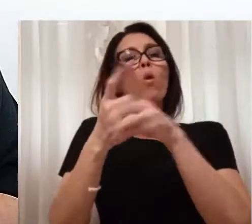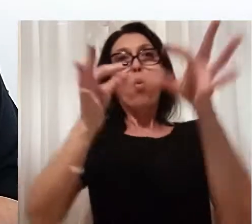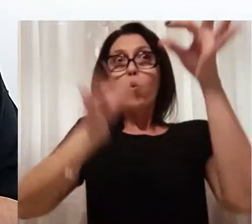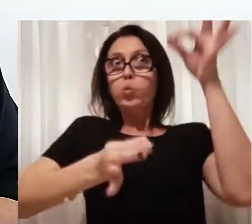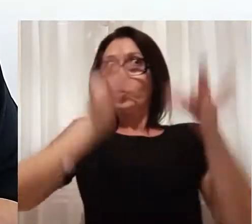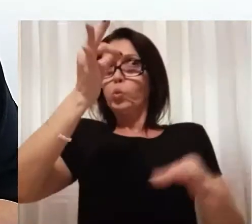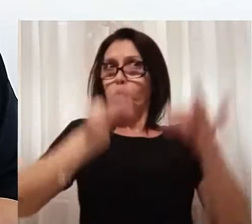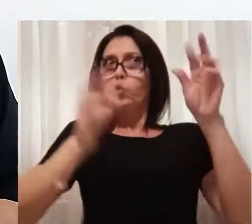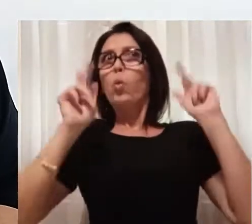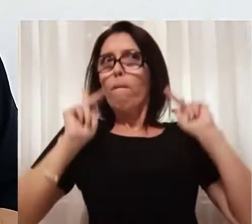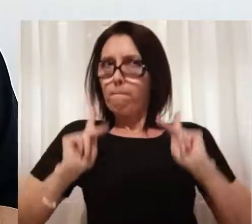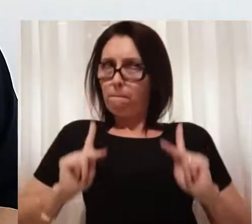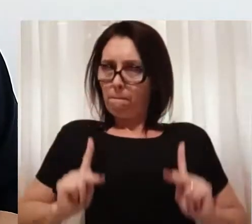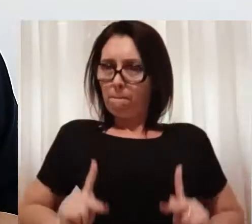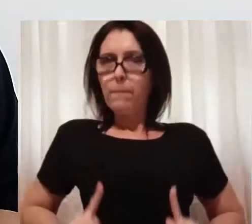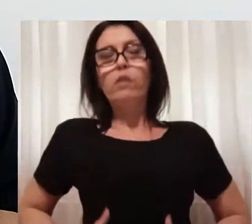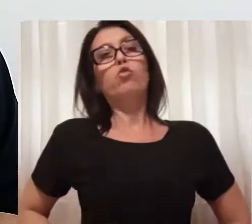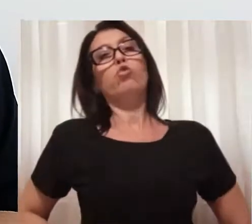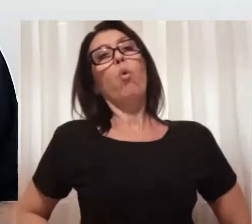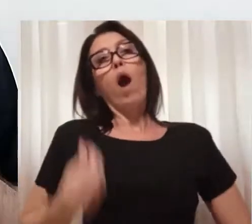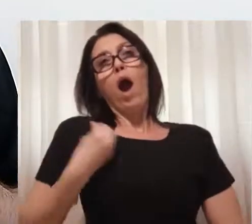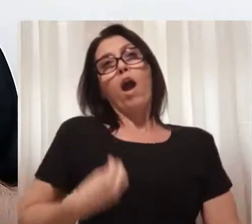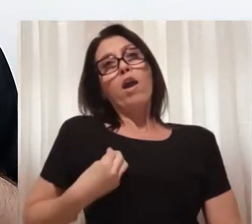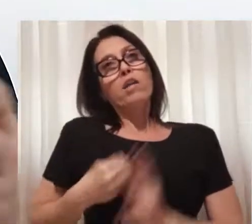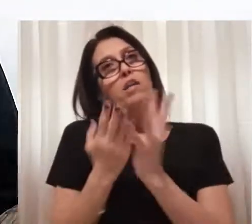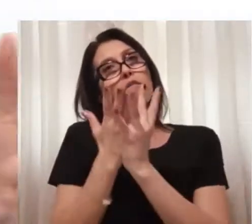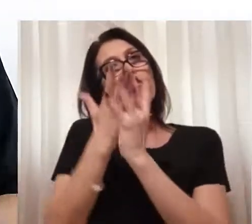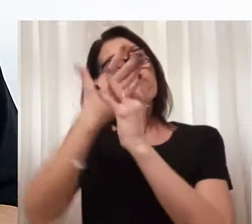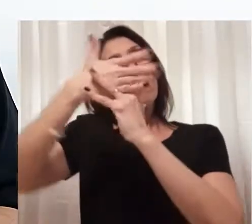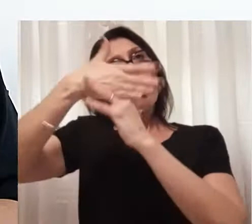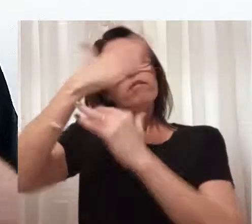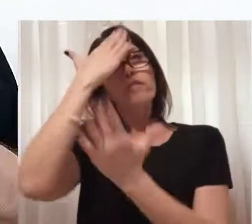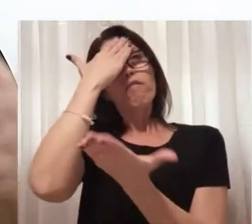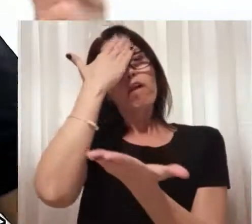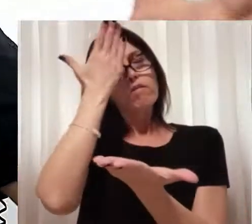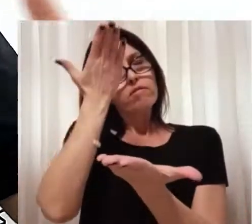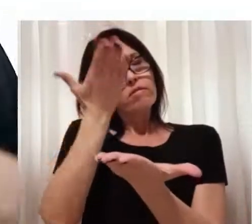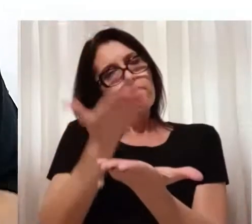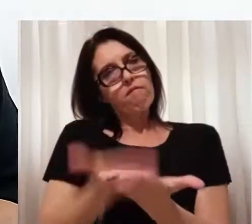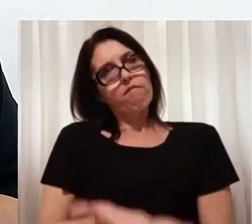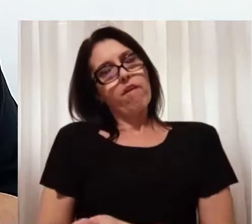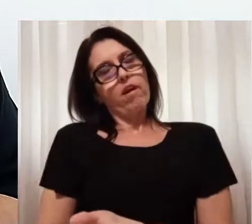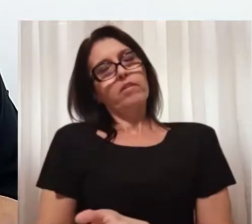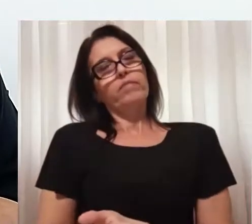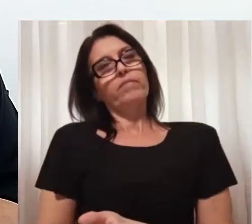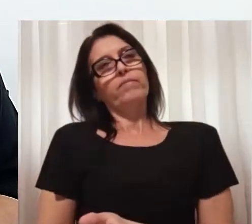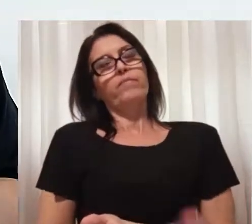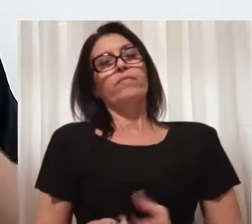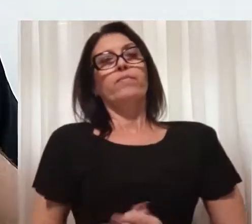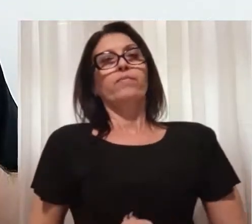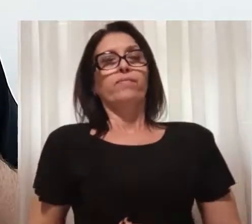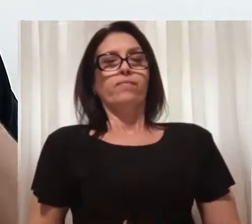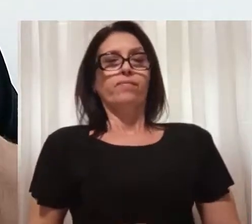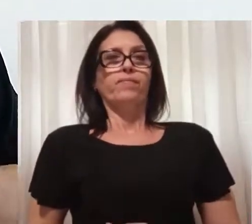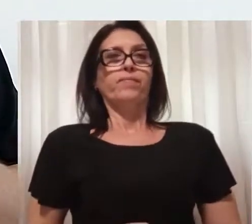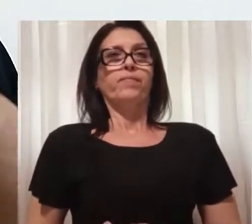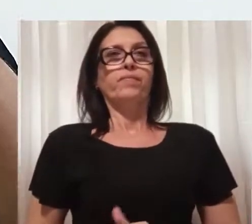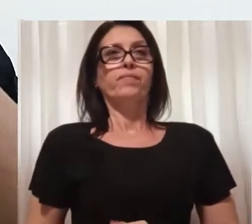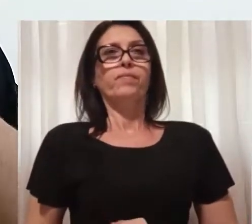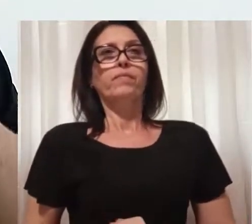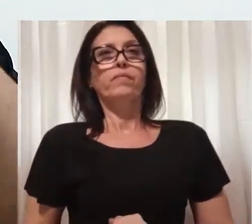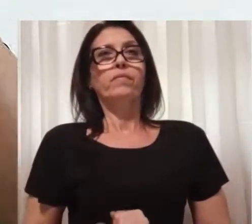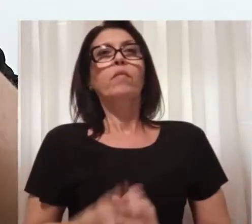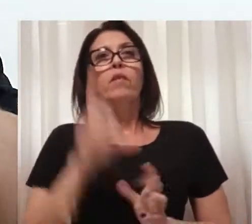lá em 1517, o justo é aquele, e justo significa aquele que recebe o perdão dos seus pecados, é aquele que